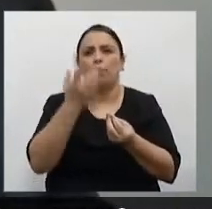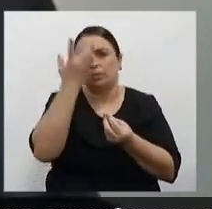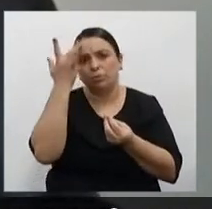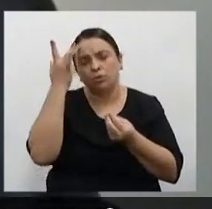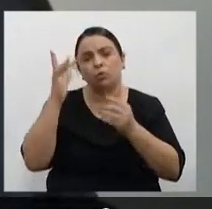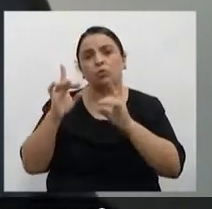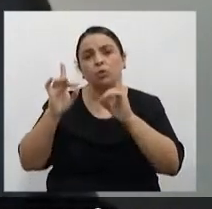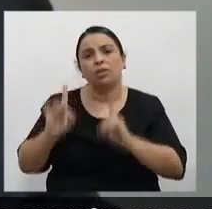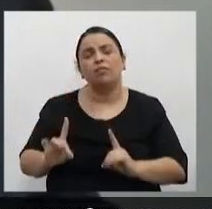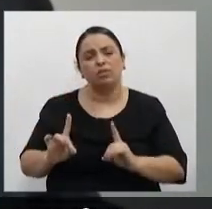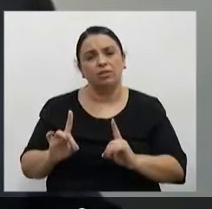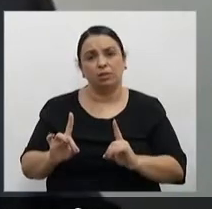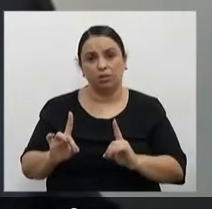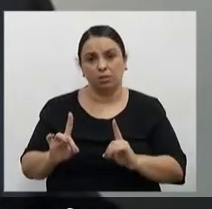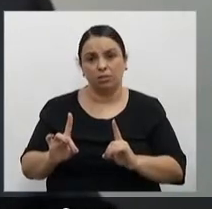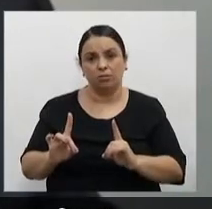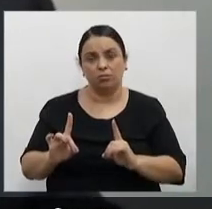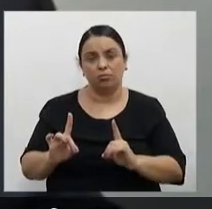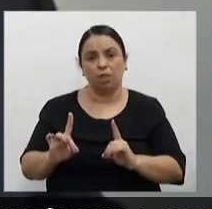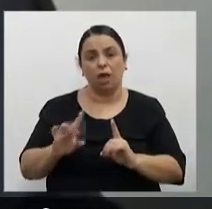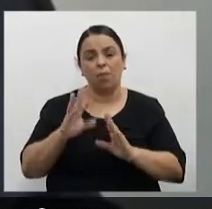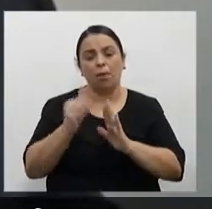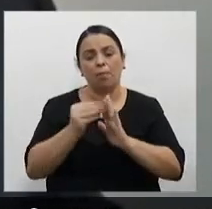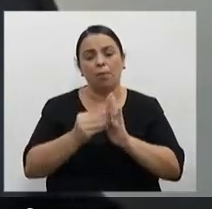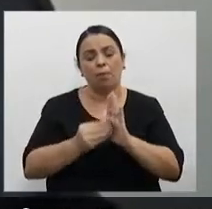institucionalizadas, o governo federal estimou